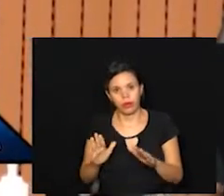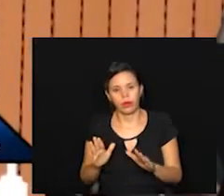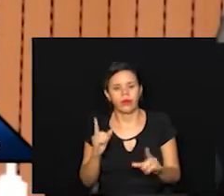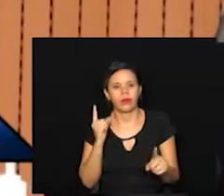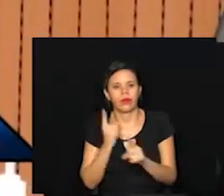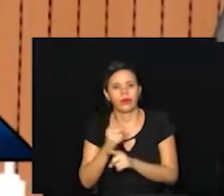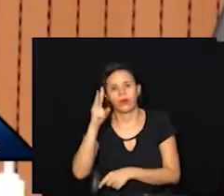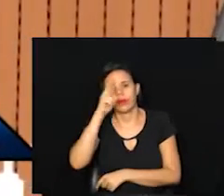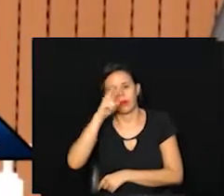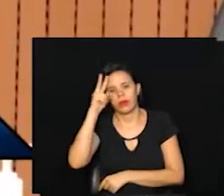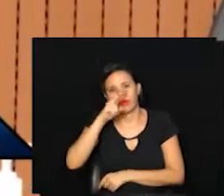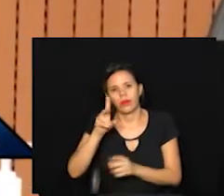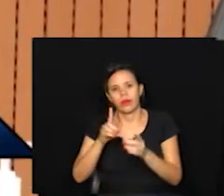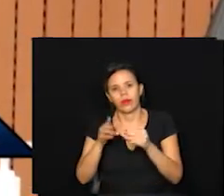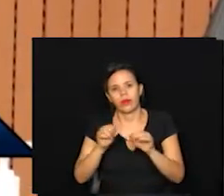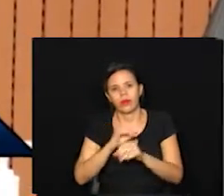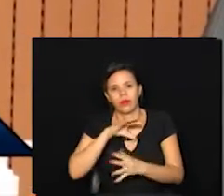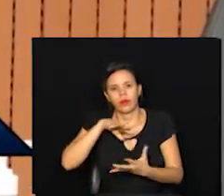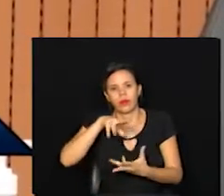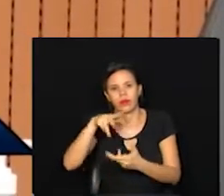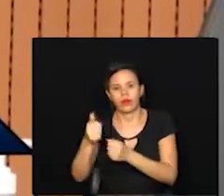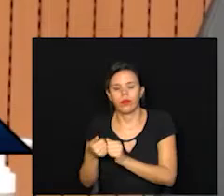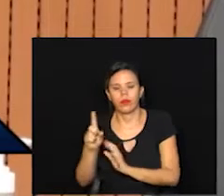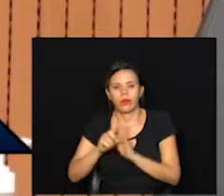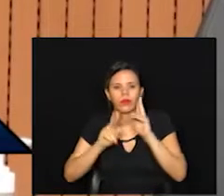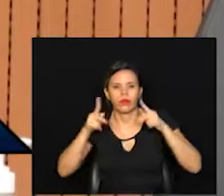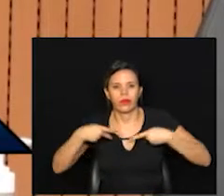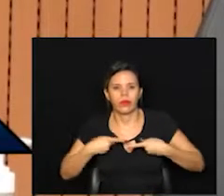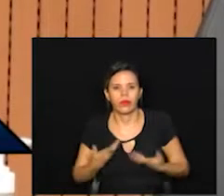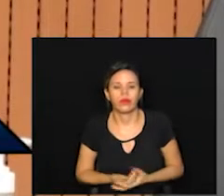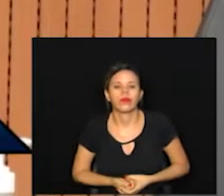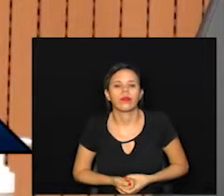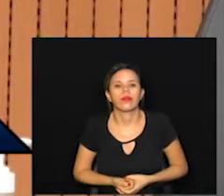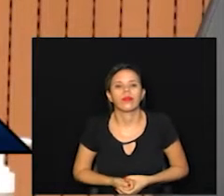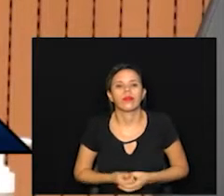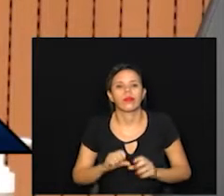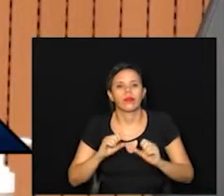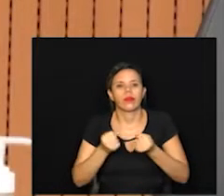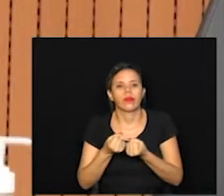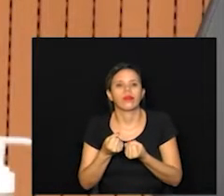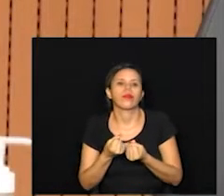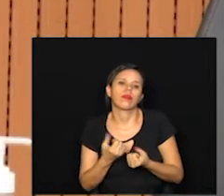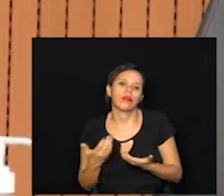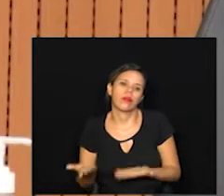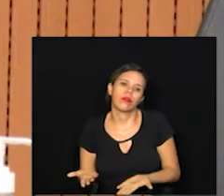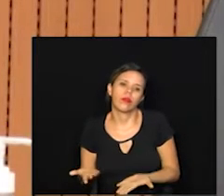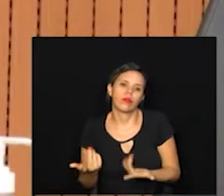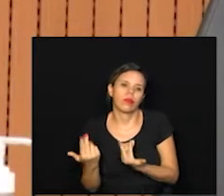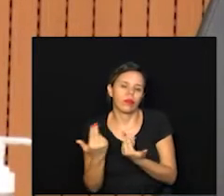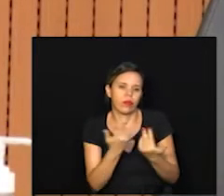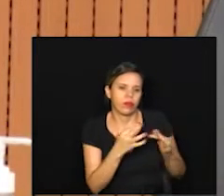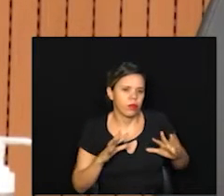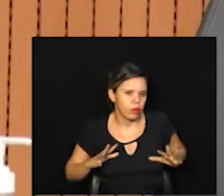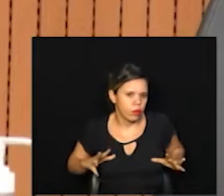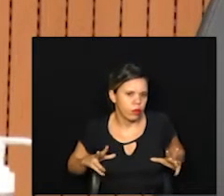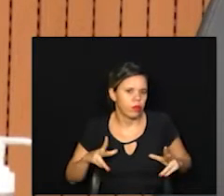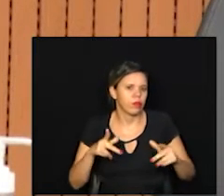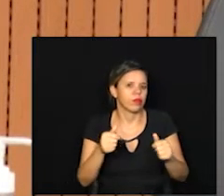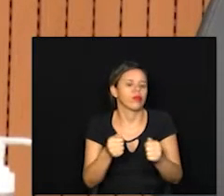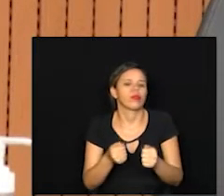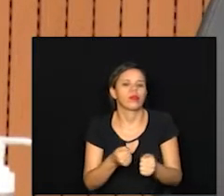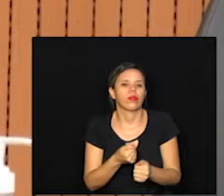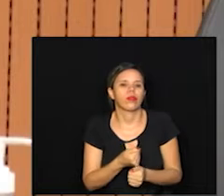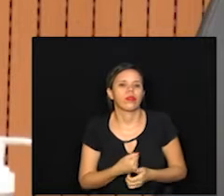encontro lembrando da Declaração Universal dos Direitos Humanos. E defender os direitos humanos é defender a todos,